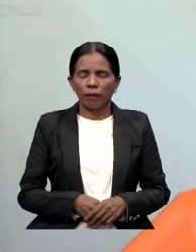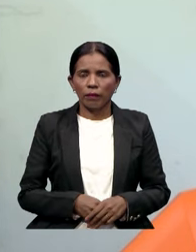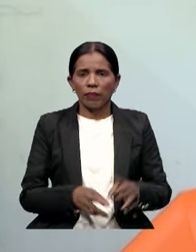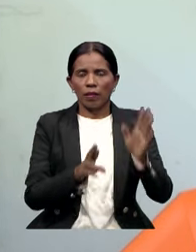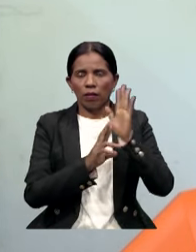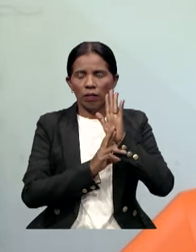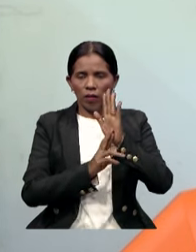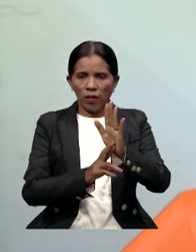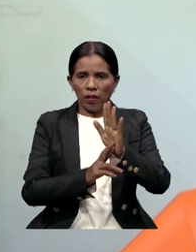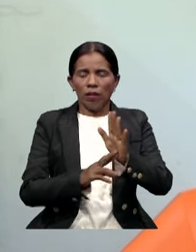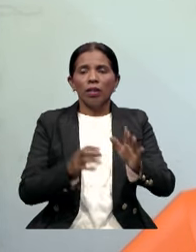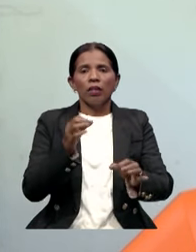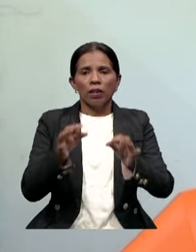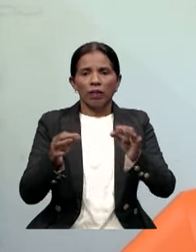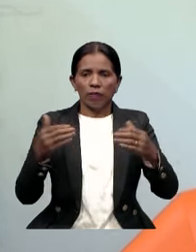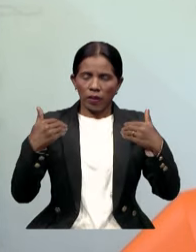representa kamusu kare